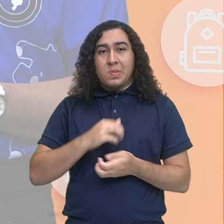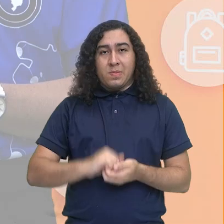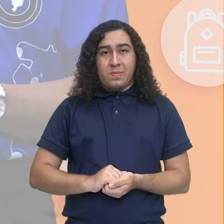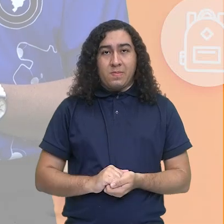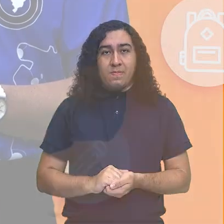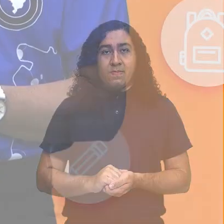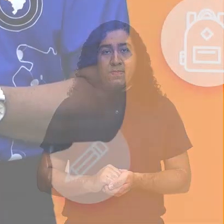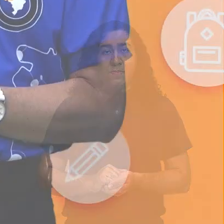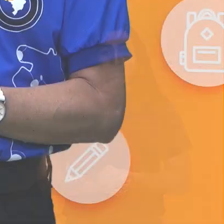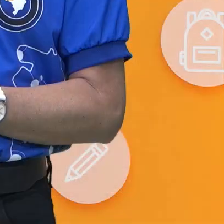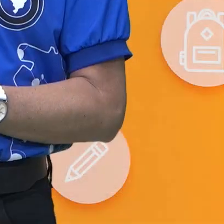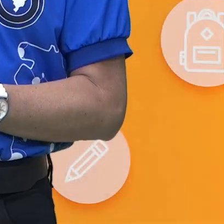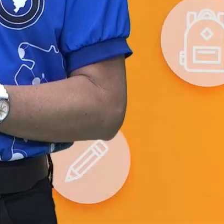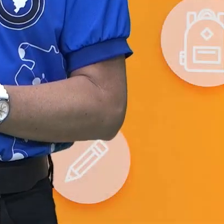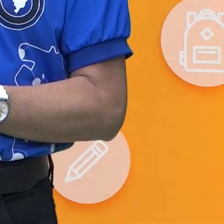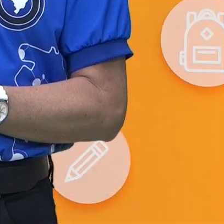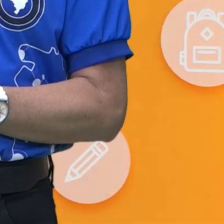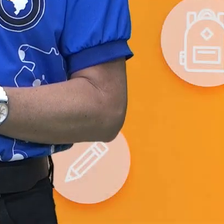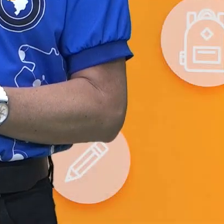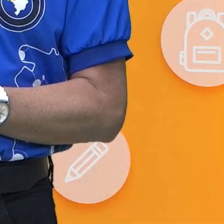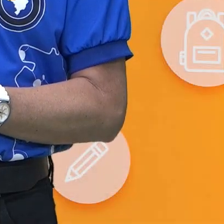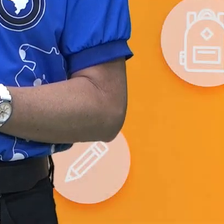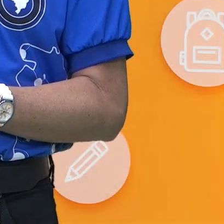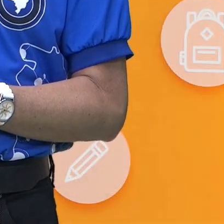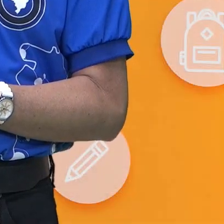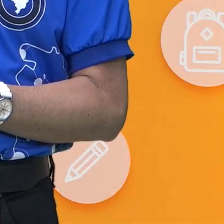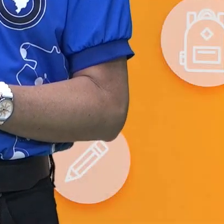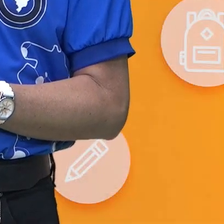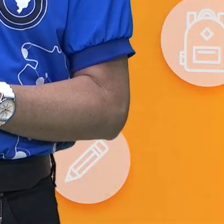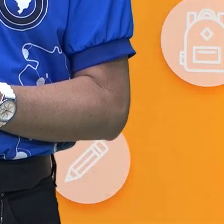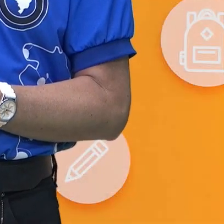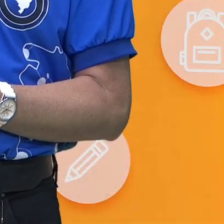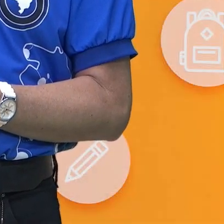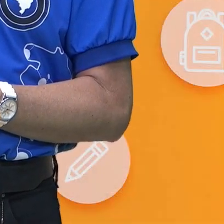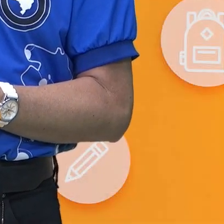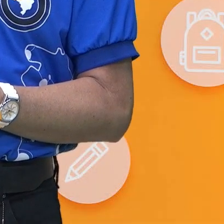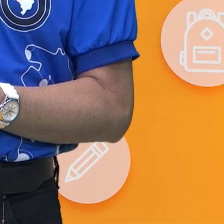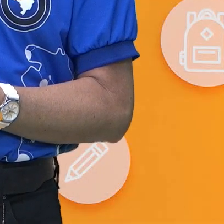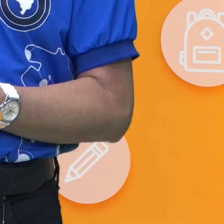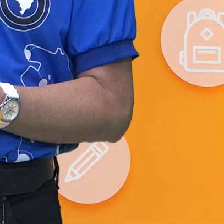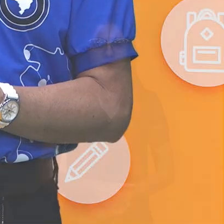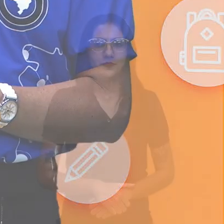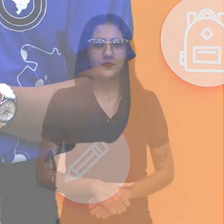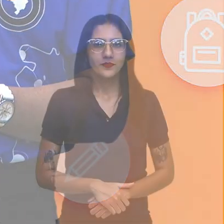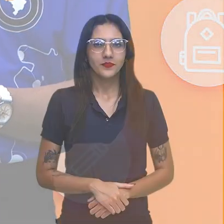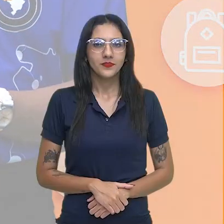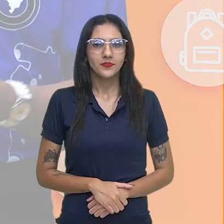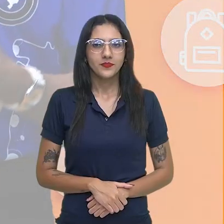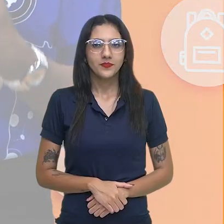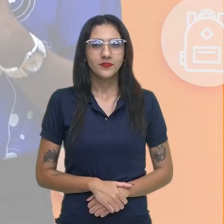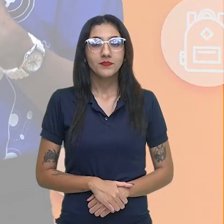principalmente para as meninas, para as moças aí, né, para indivíduos do sexo feminino na